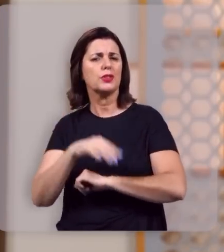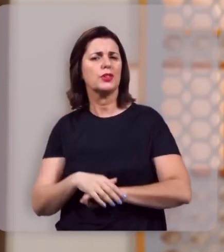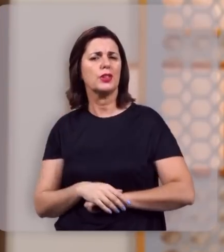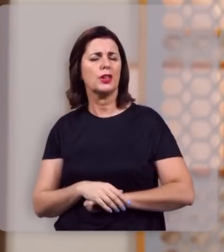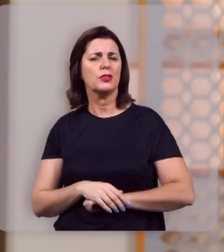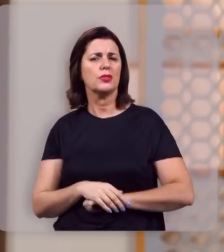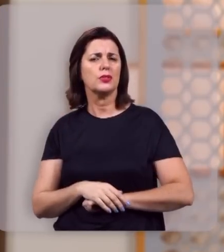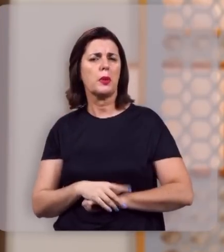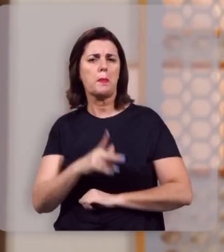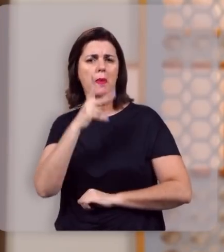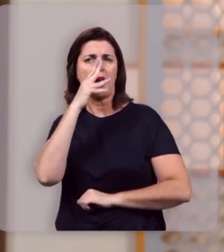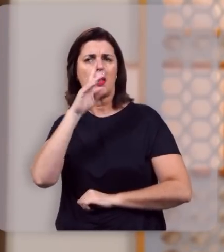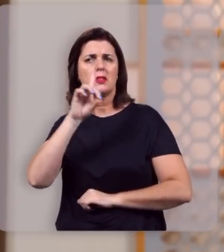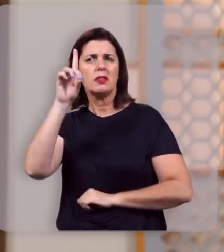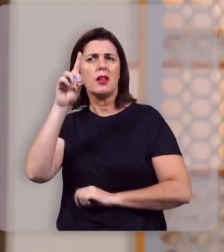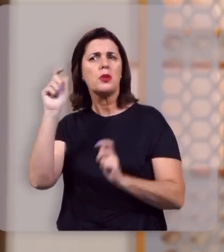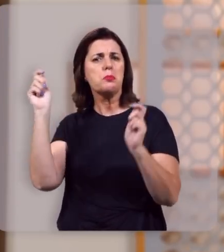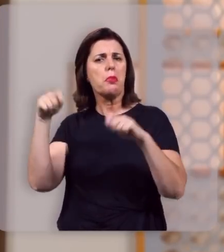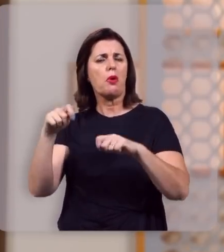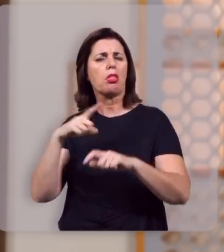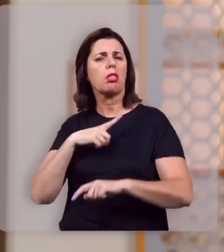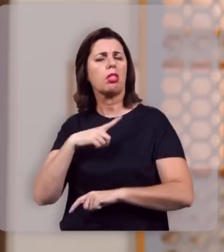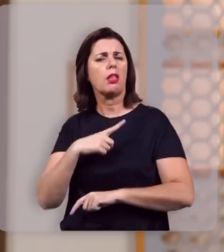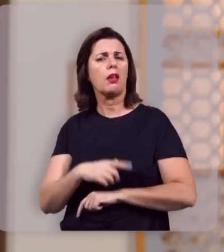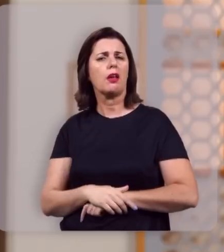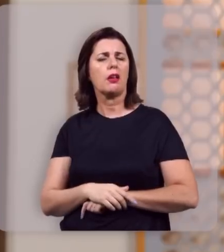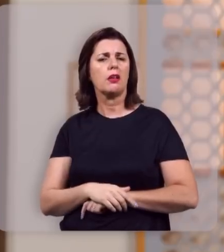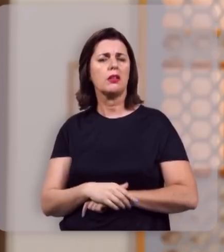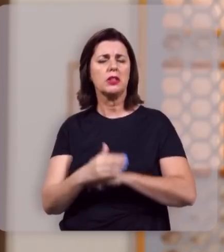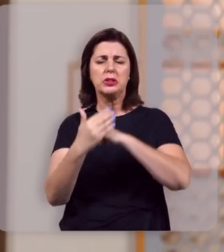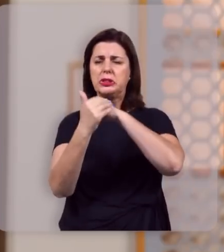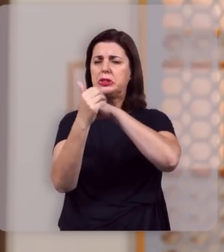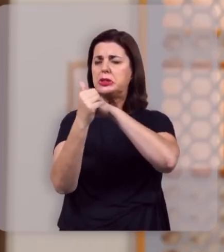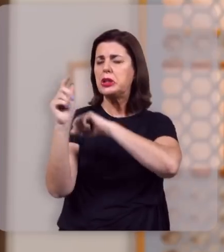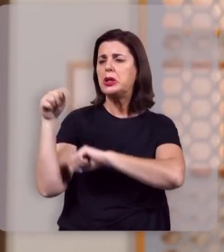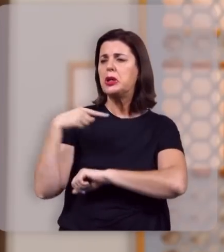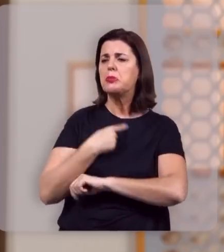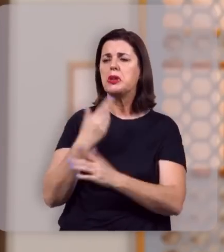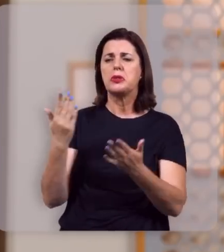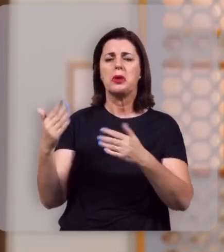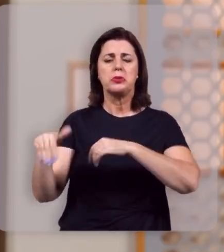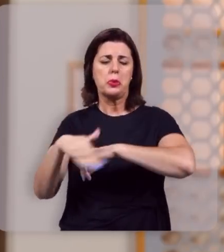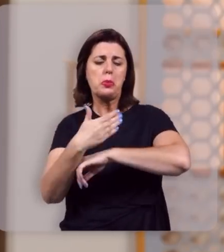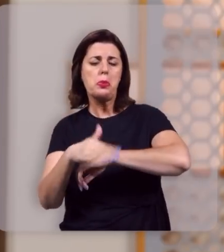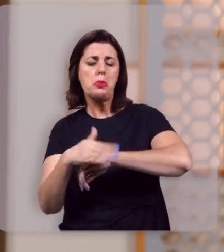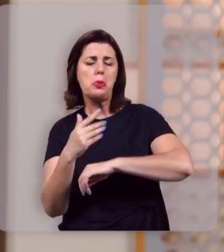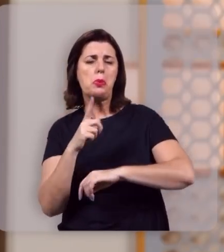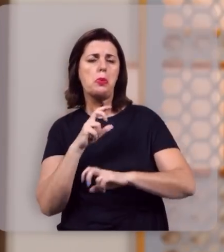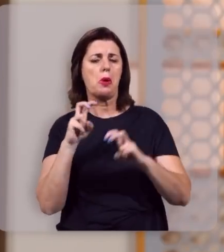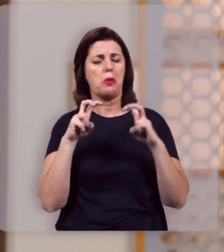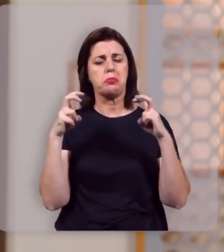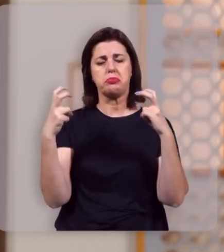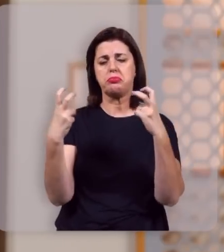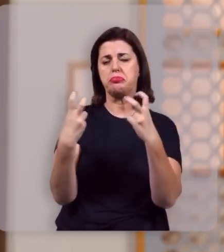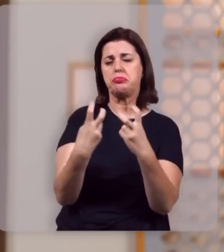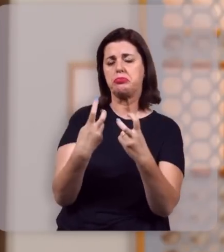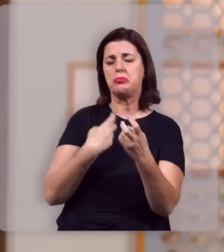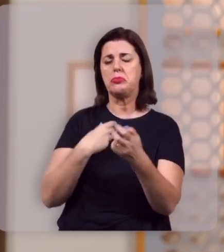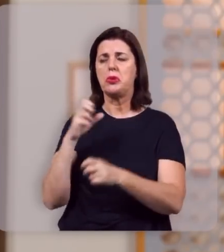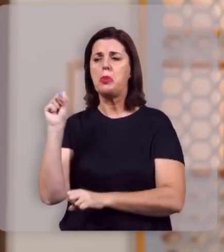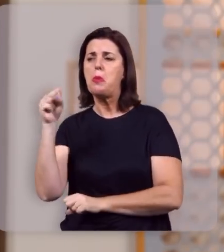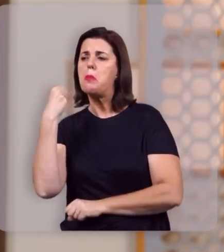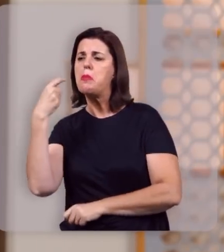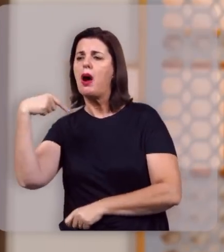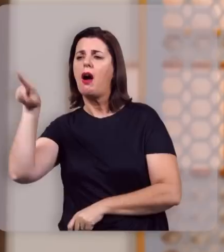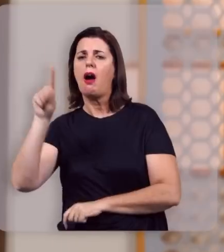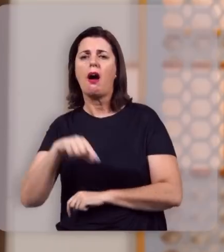A voz de Deus é poderosa. Ele chama na rua, no estádio de futebol, no bar da